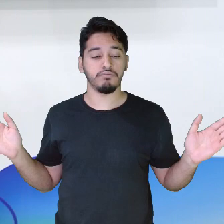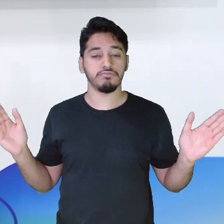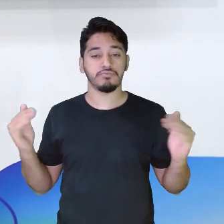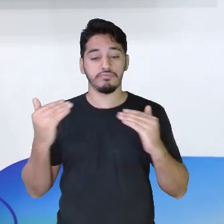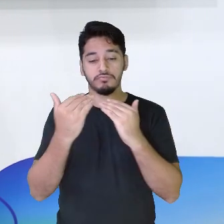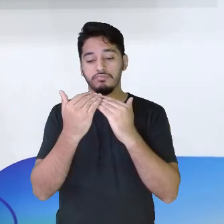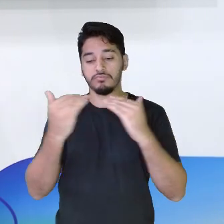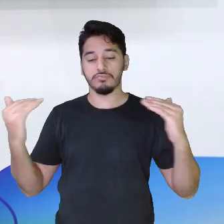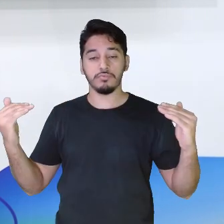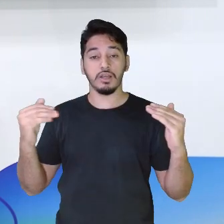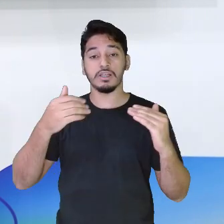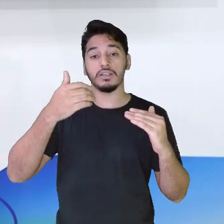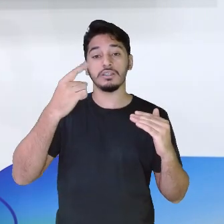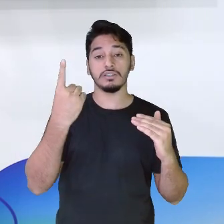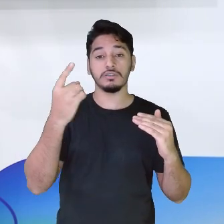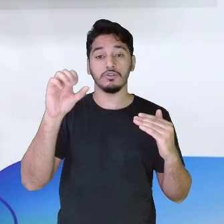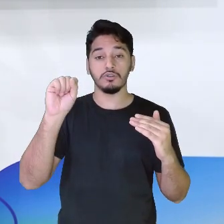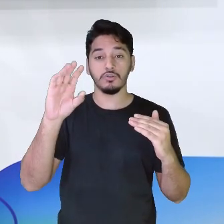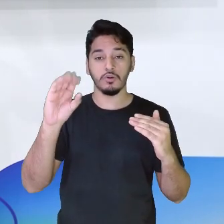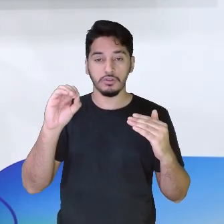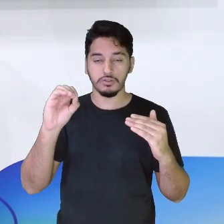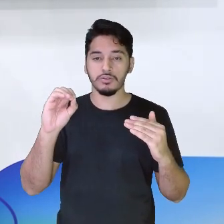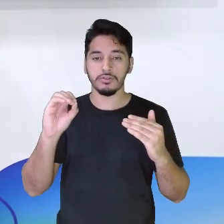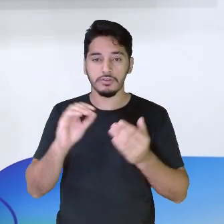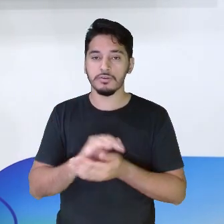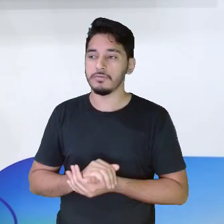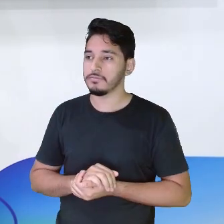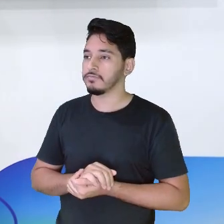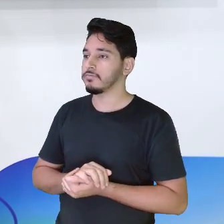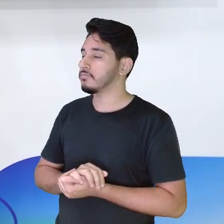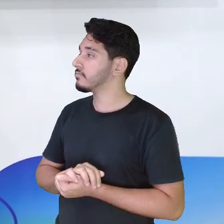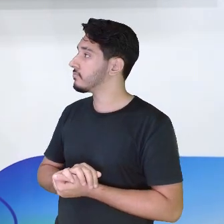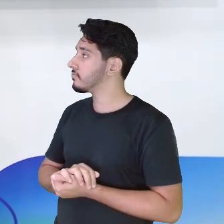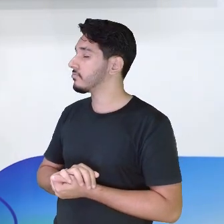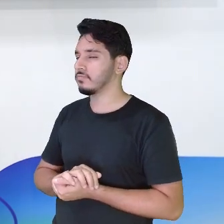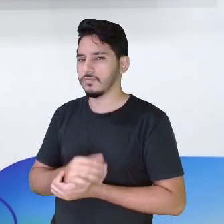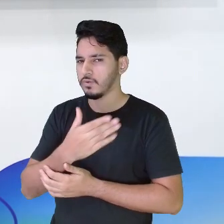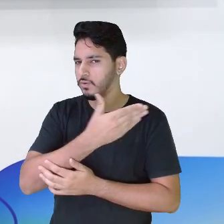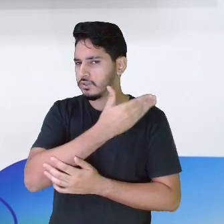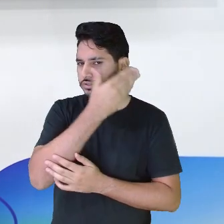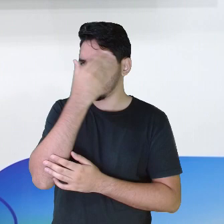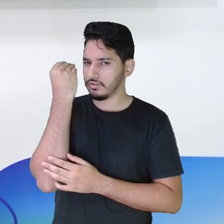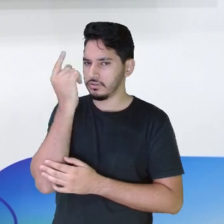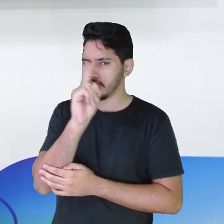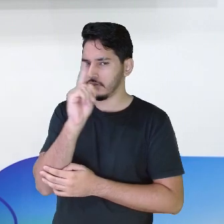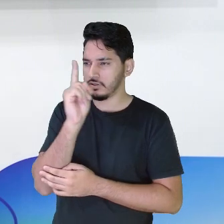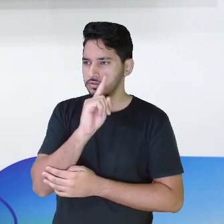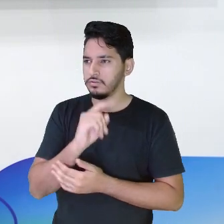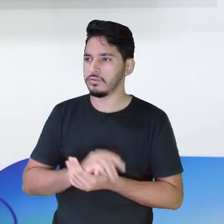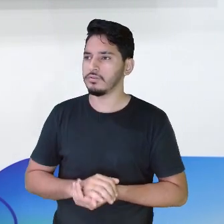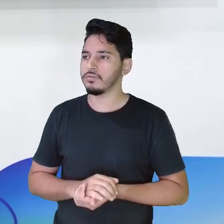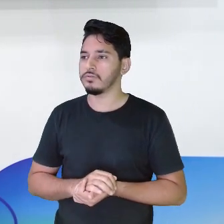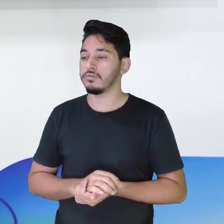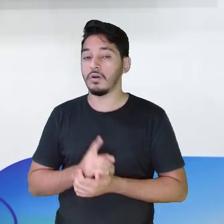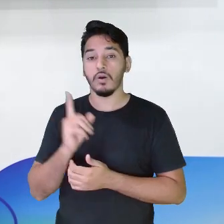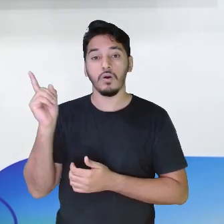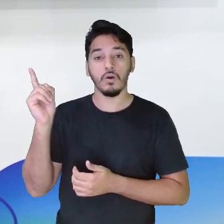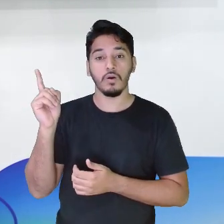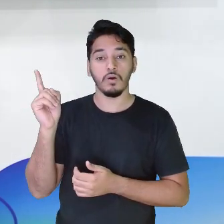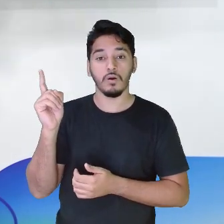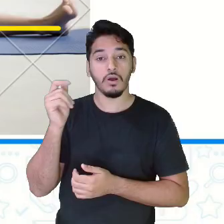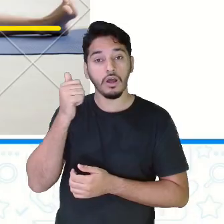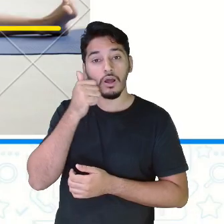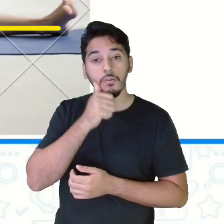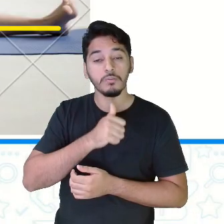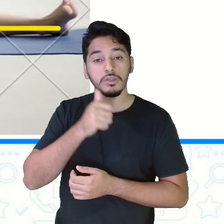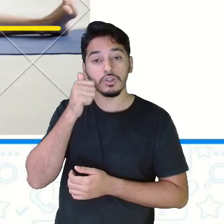em 180 graus. Ângulo raso. Não esquece, quinto ano. Olha aí a menininha da